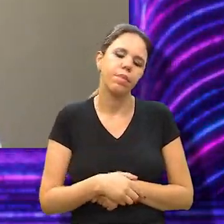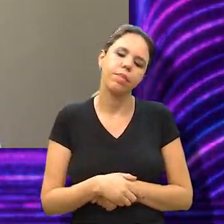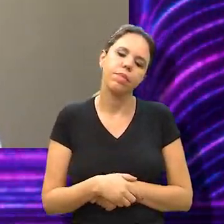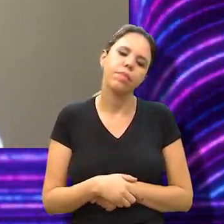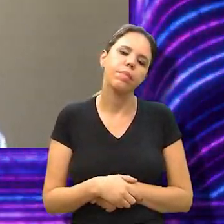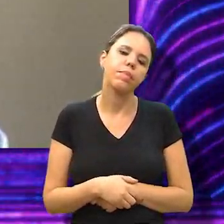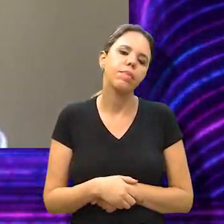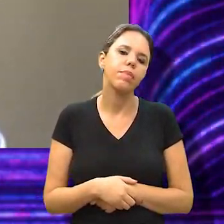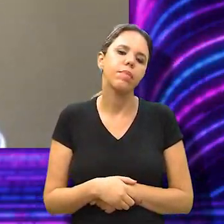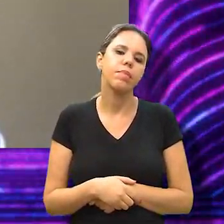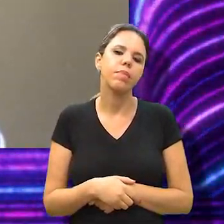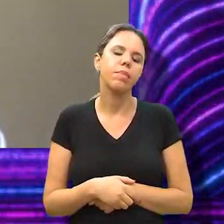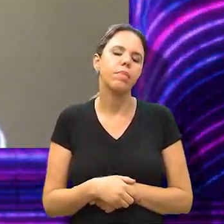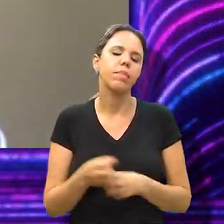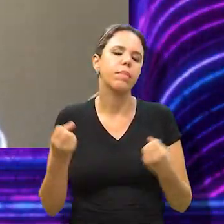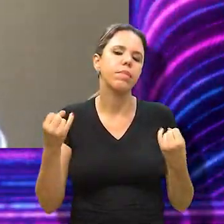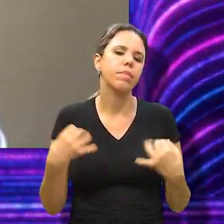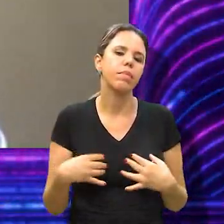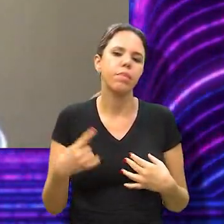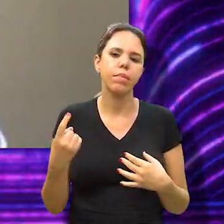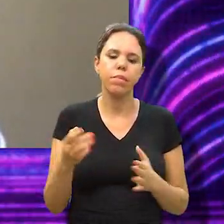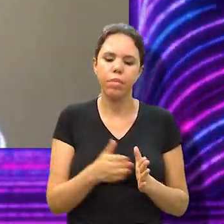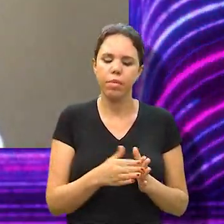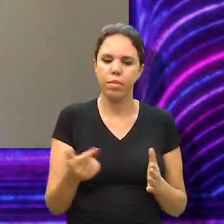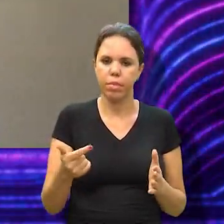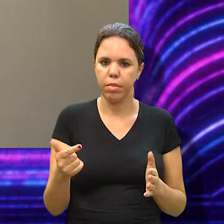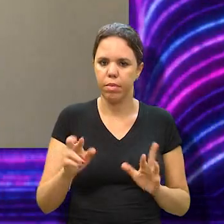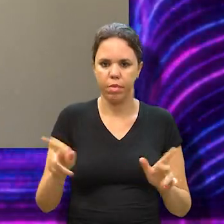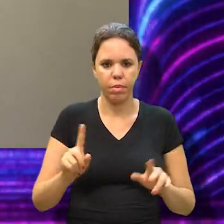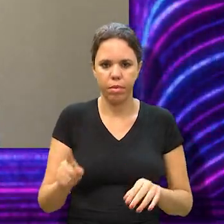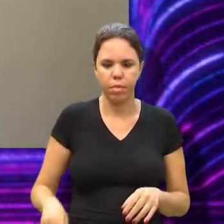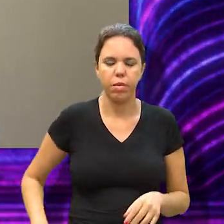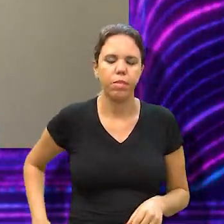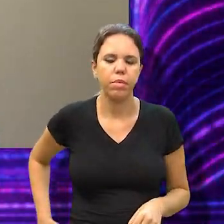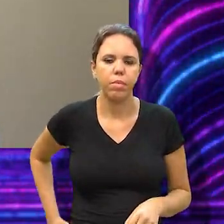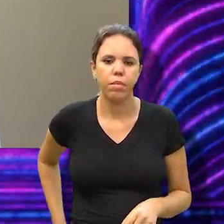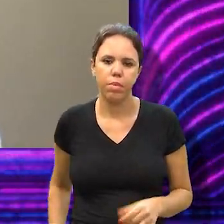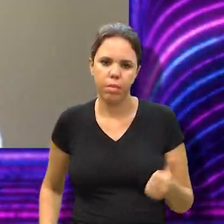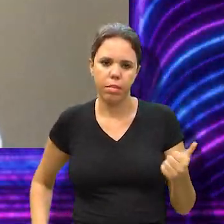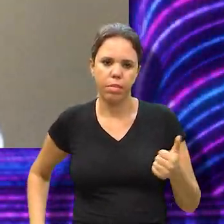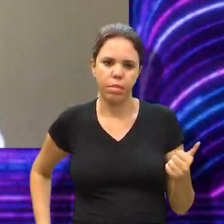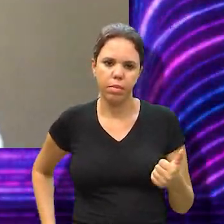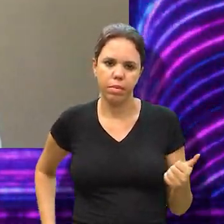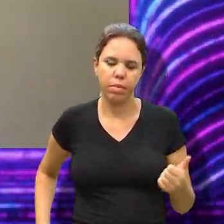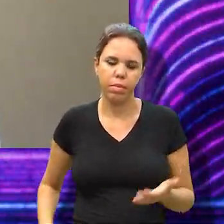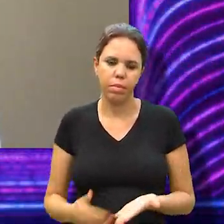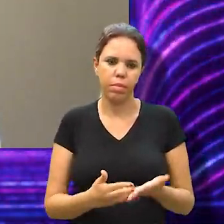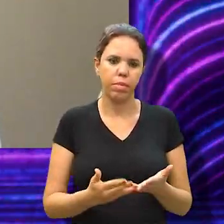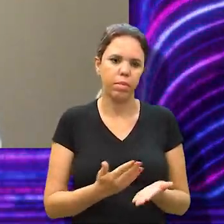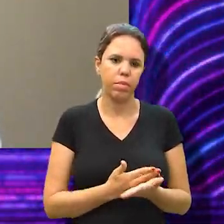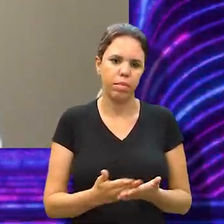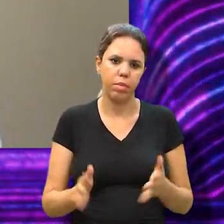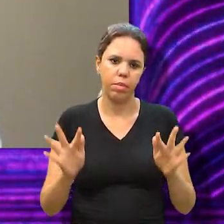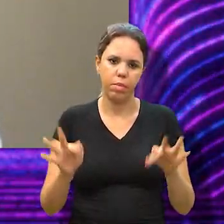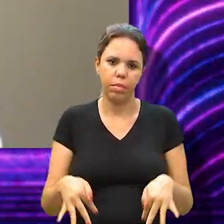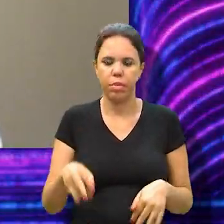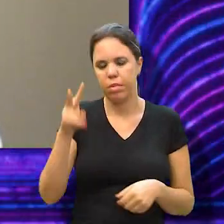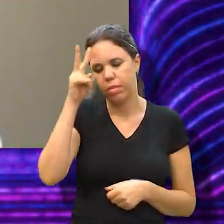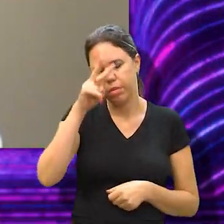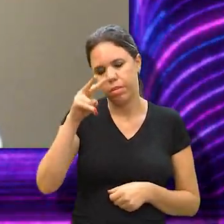exemplo, eu vou me referir aqui ao 1, e o 2 não é diferente, mas o 1, ele começa pelo fim da